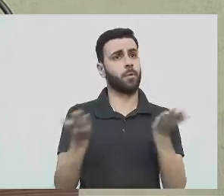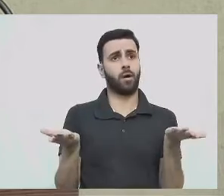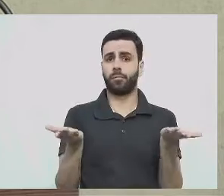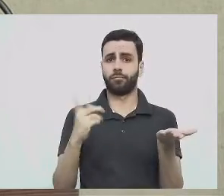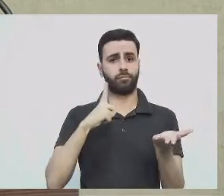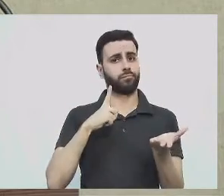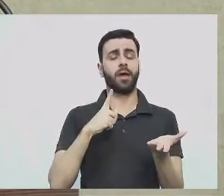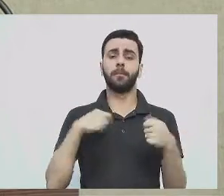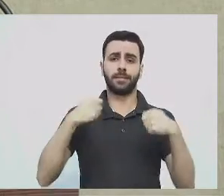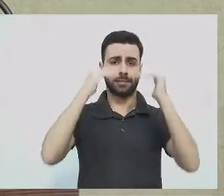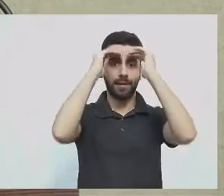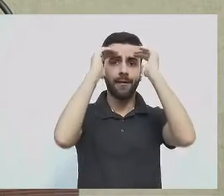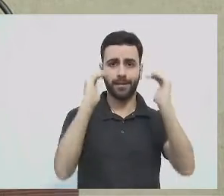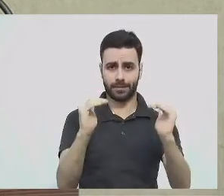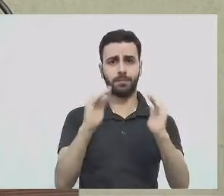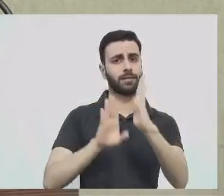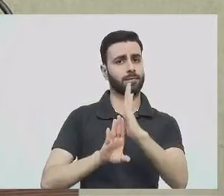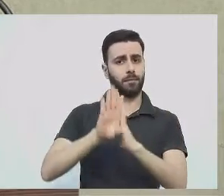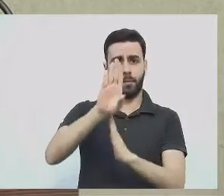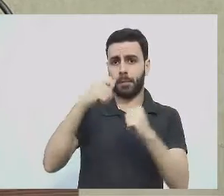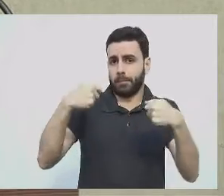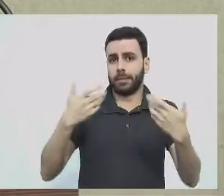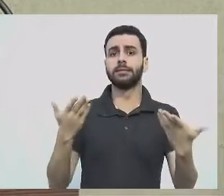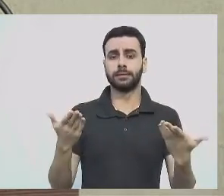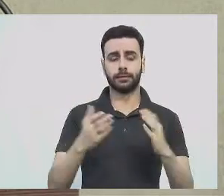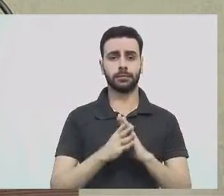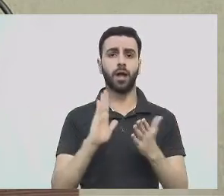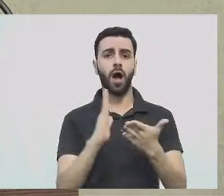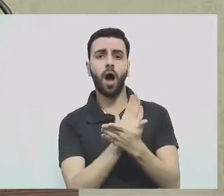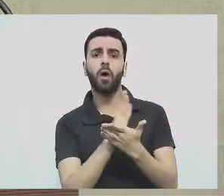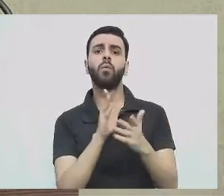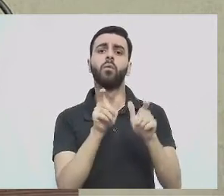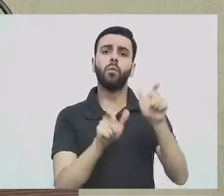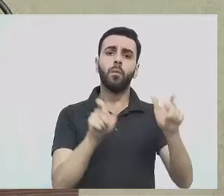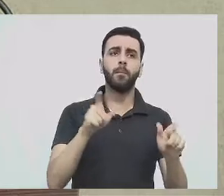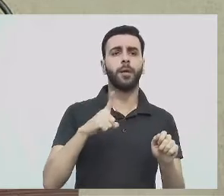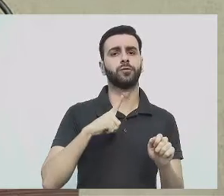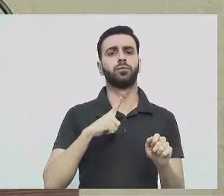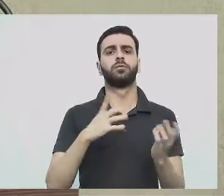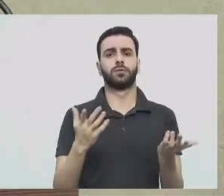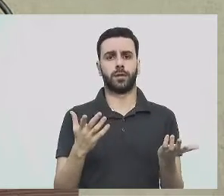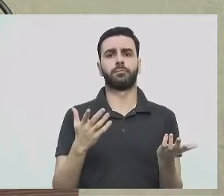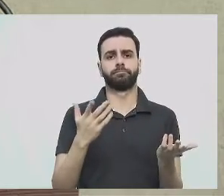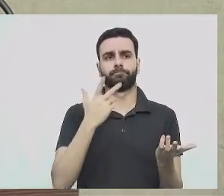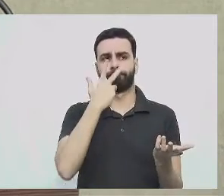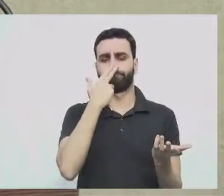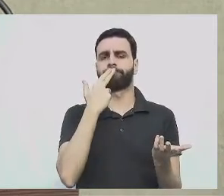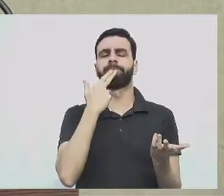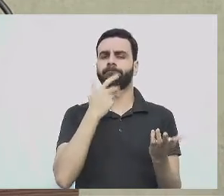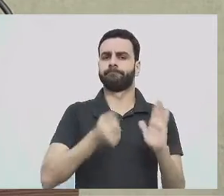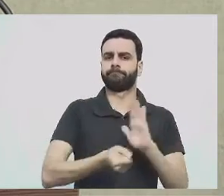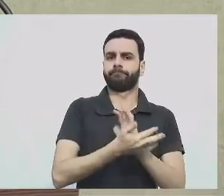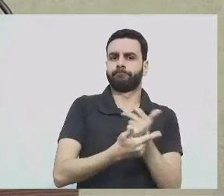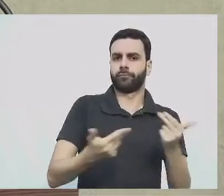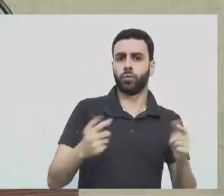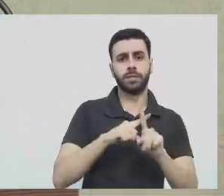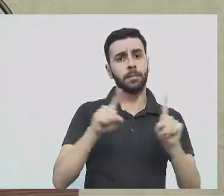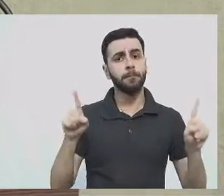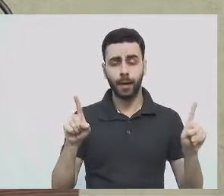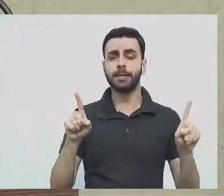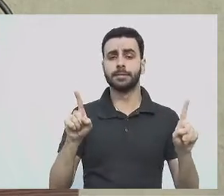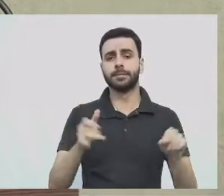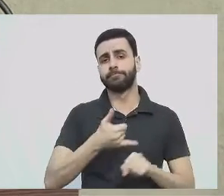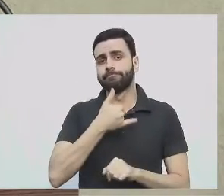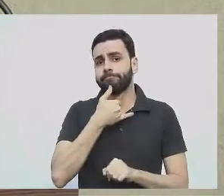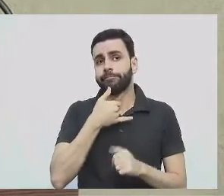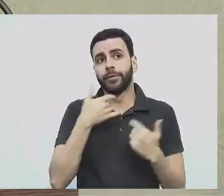processo, nós temos que respeitar essa situação. Tem pessoas que fizeram coisa que não é permitido, mas, infelizmente,